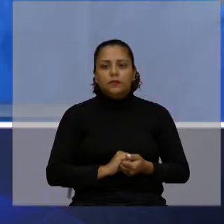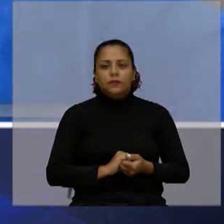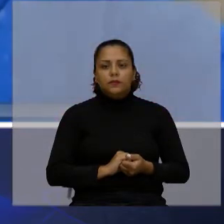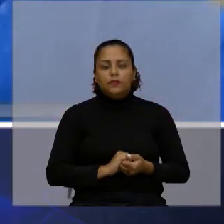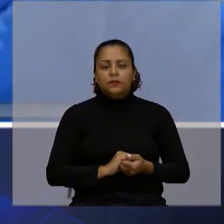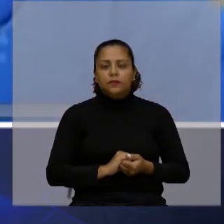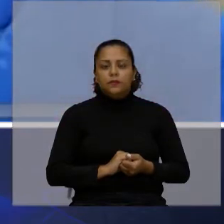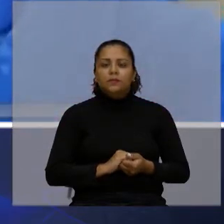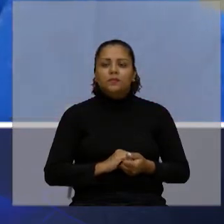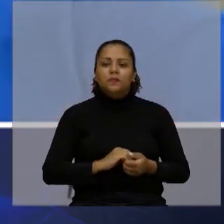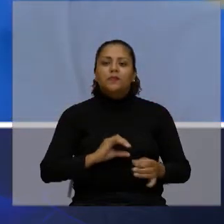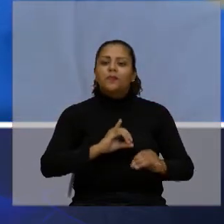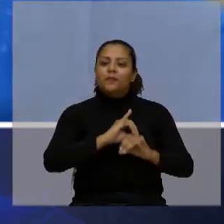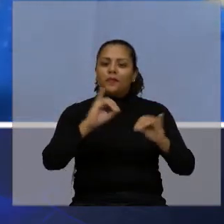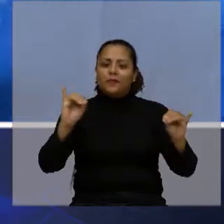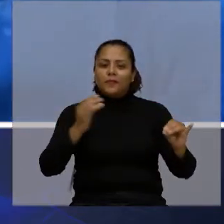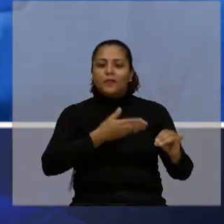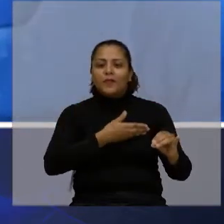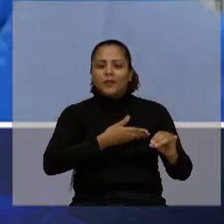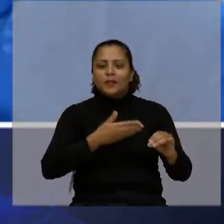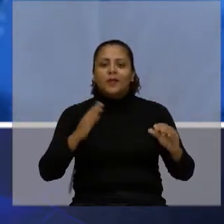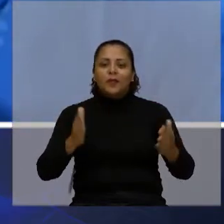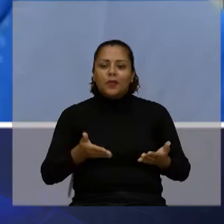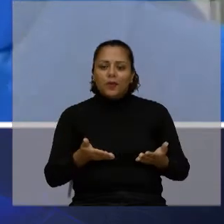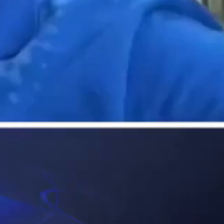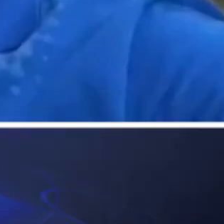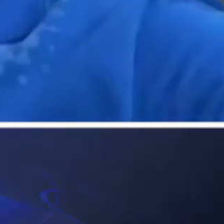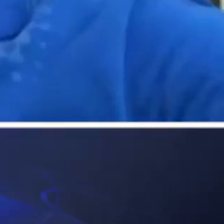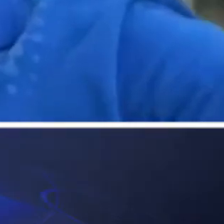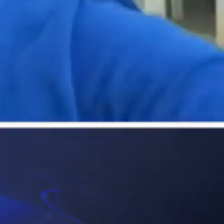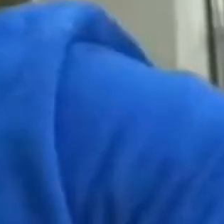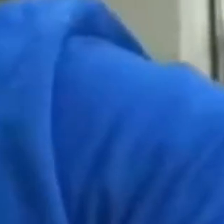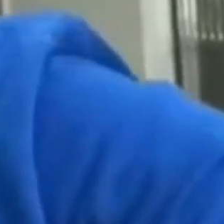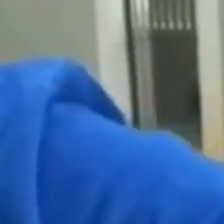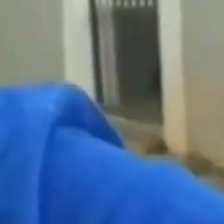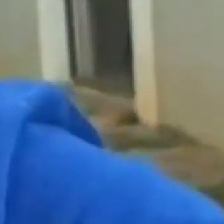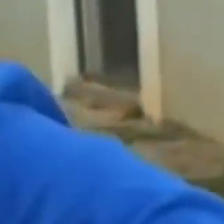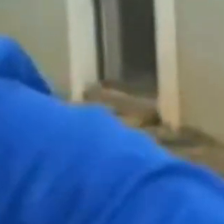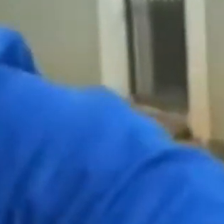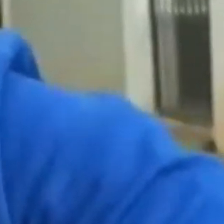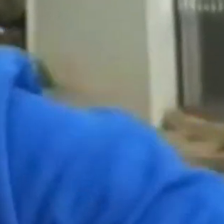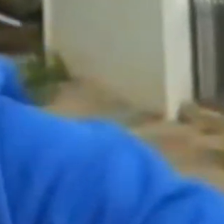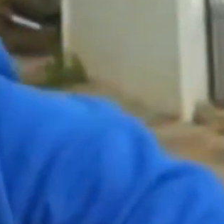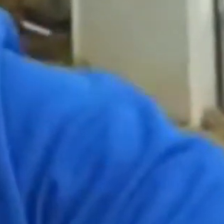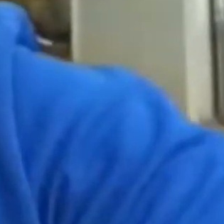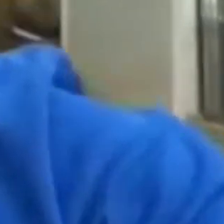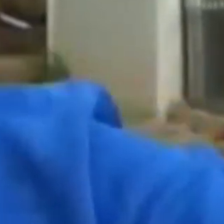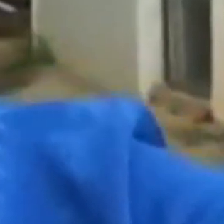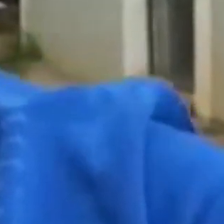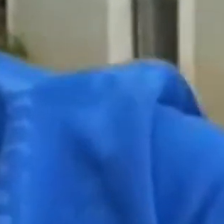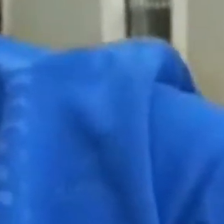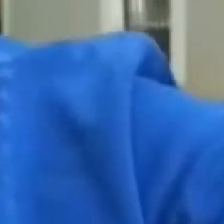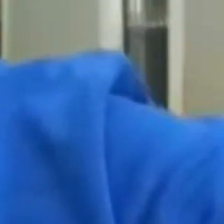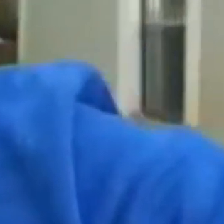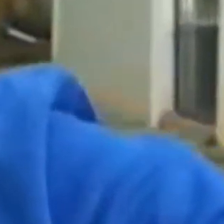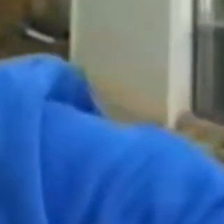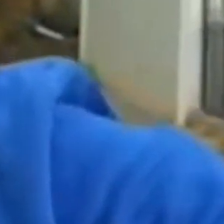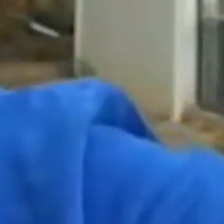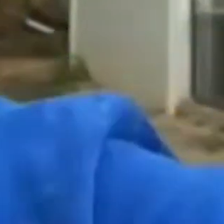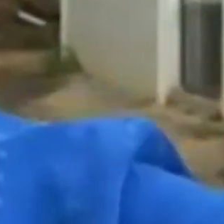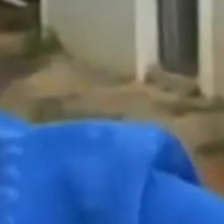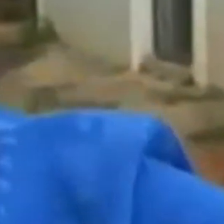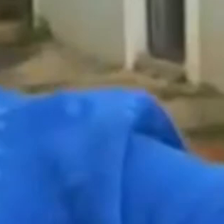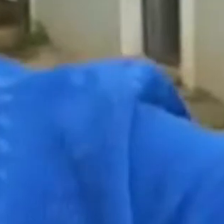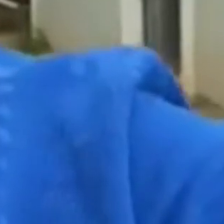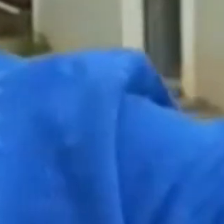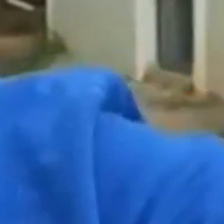Olá, meus amigos. Hoje nós estamos na Travessa Machado, aqui no bairro dos Freitas. Vários pedidos da nossa comunidade.